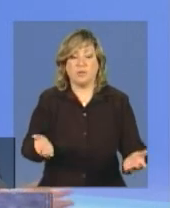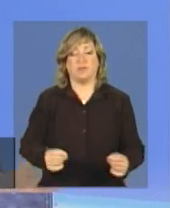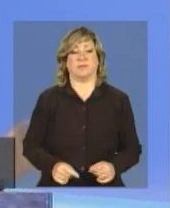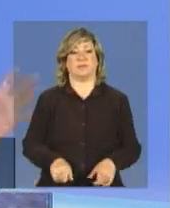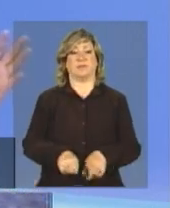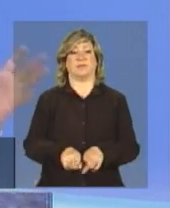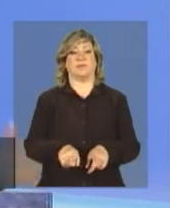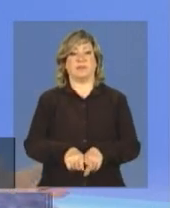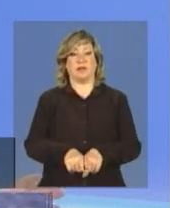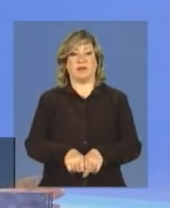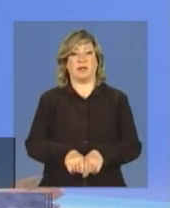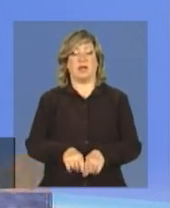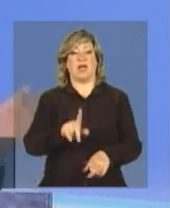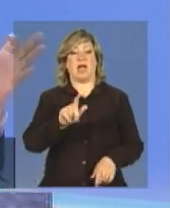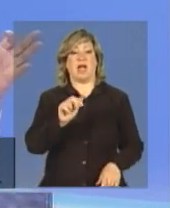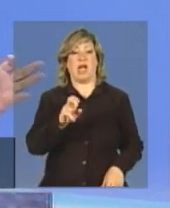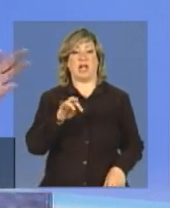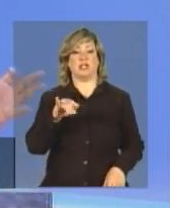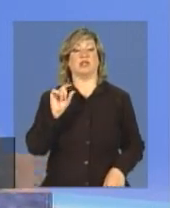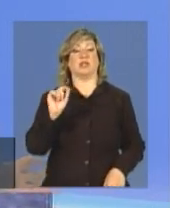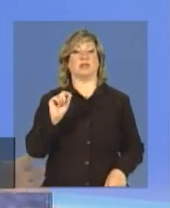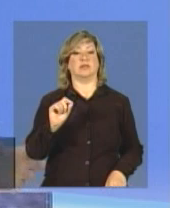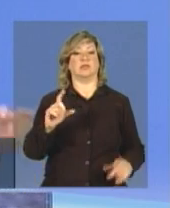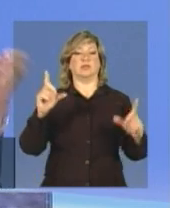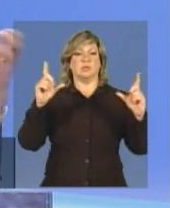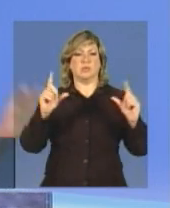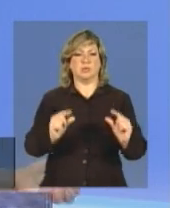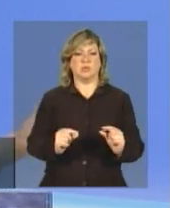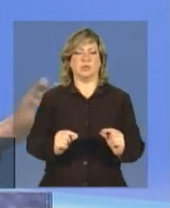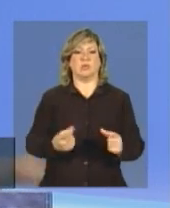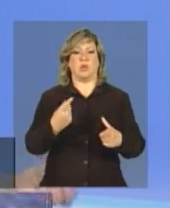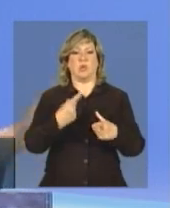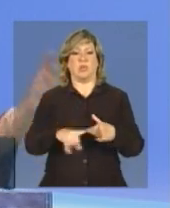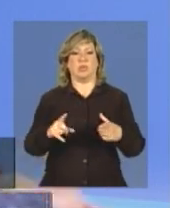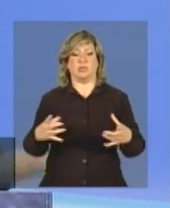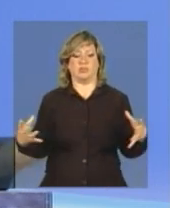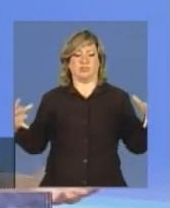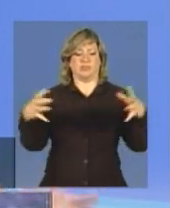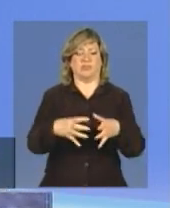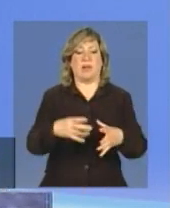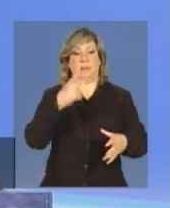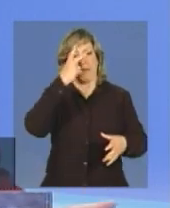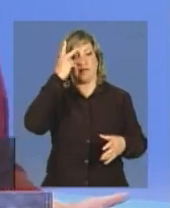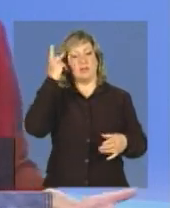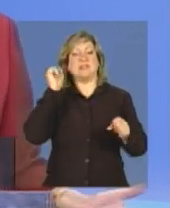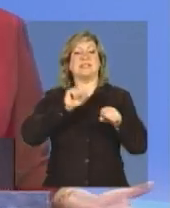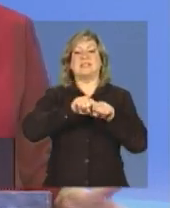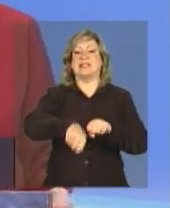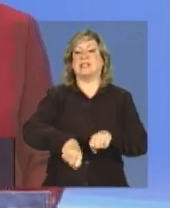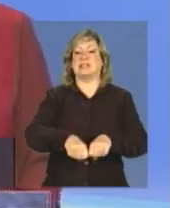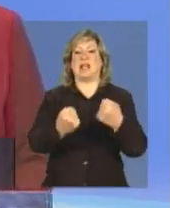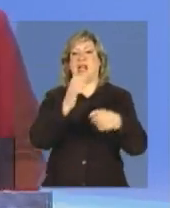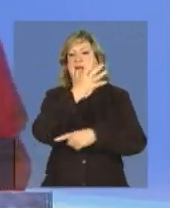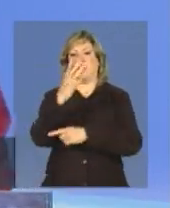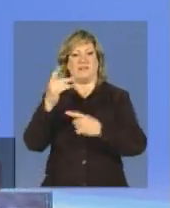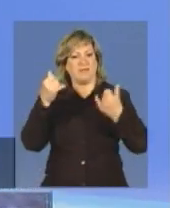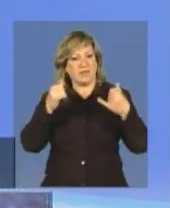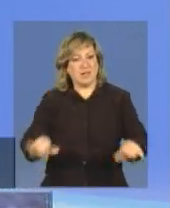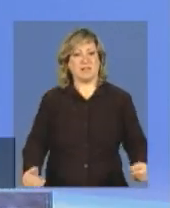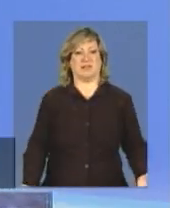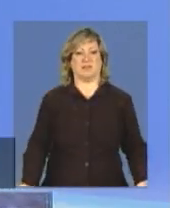garantia da diminuição do comprometimento da presença humana sobre o meio ambiente.